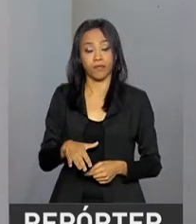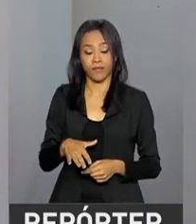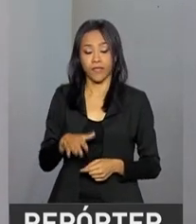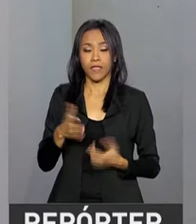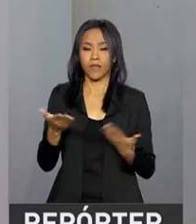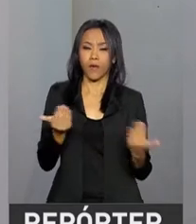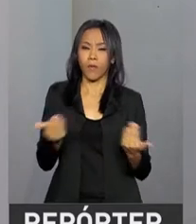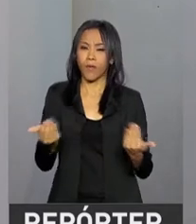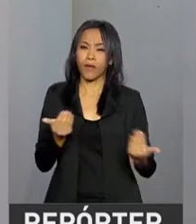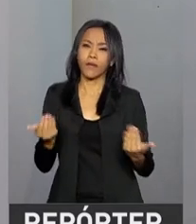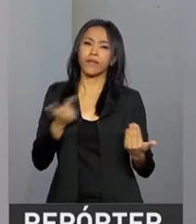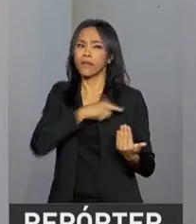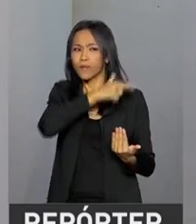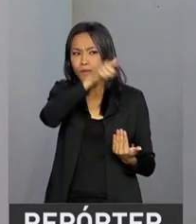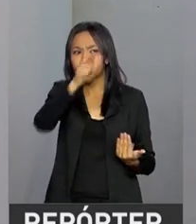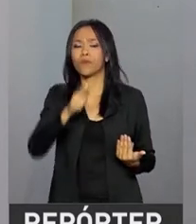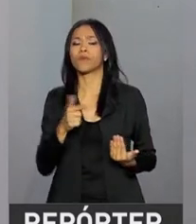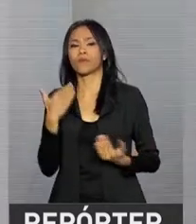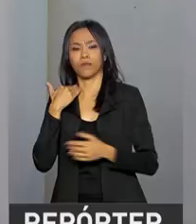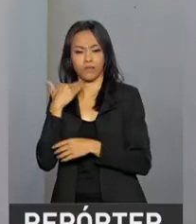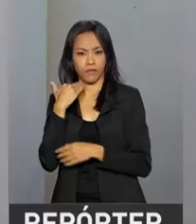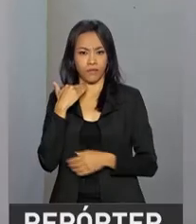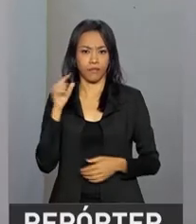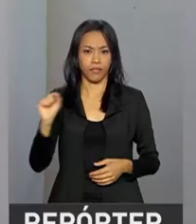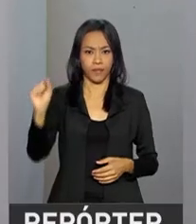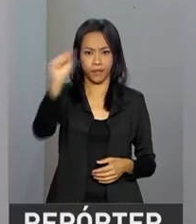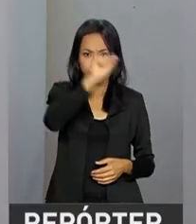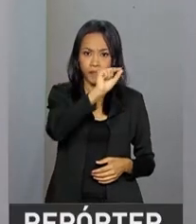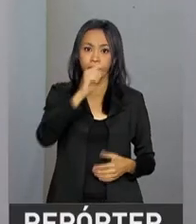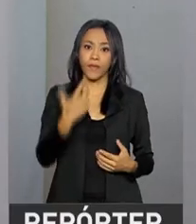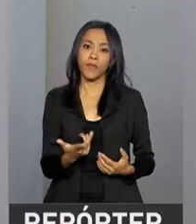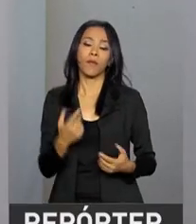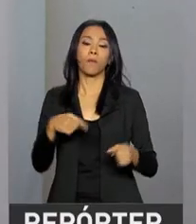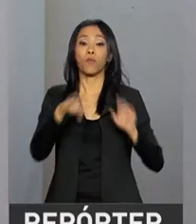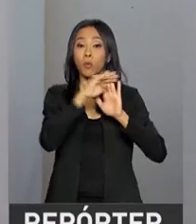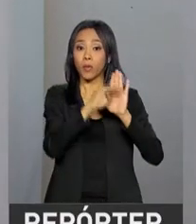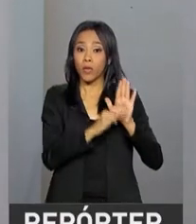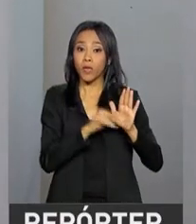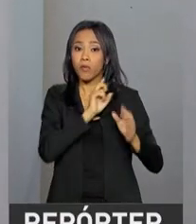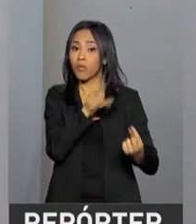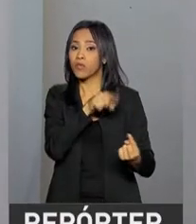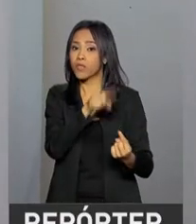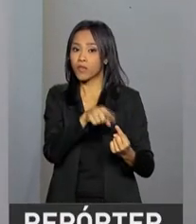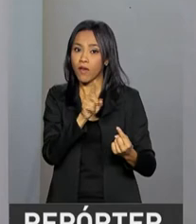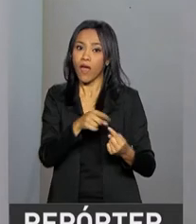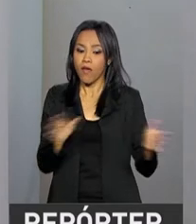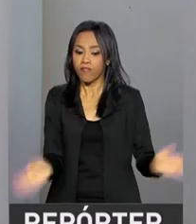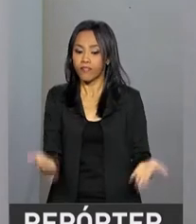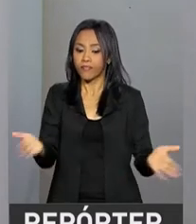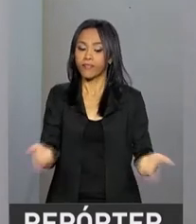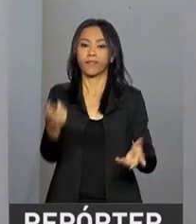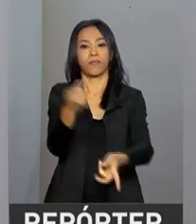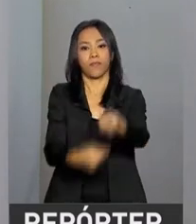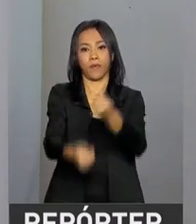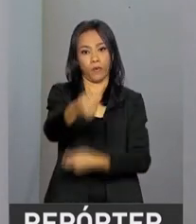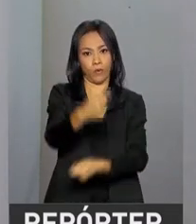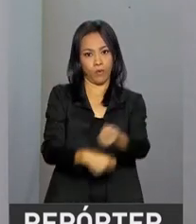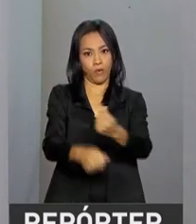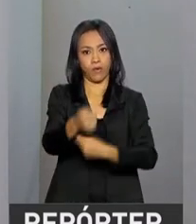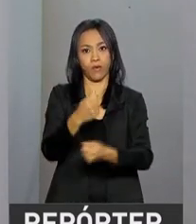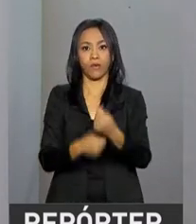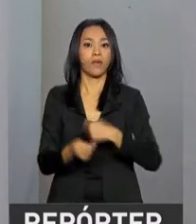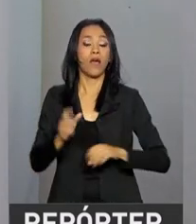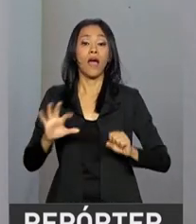linhas as linhas convencionais de mercado a sistemática do programa é fomentar a economia garantindo a